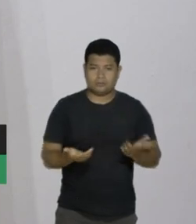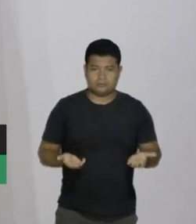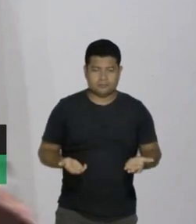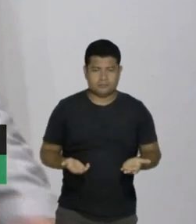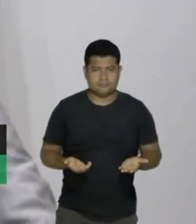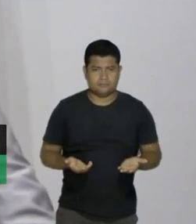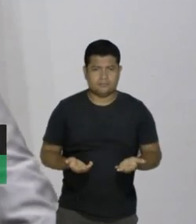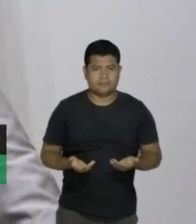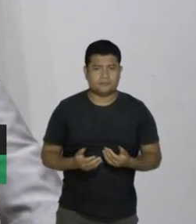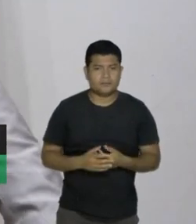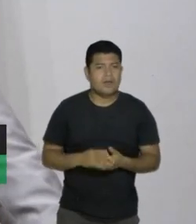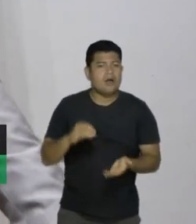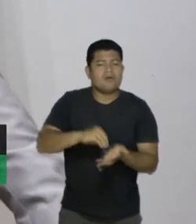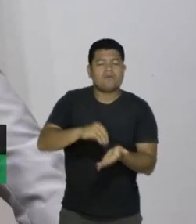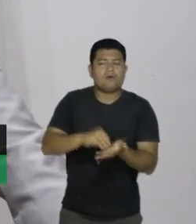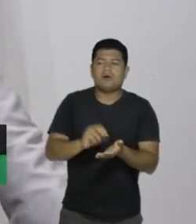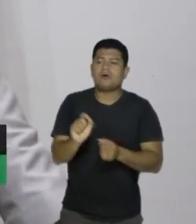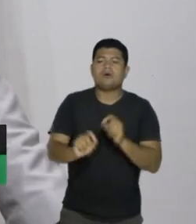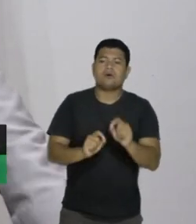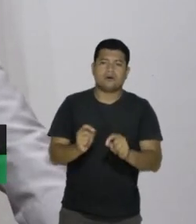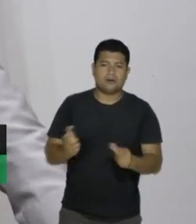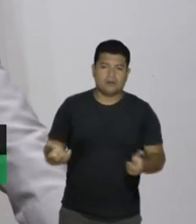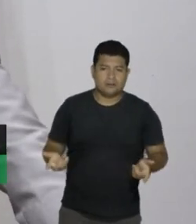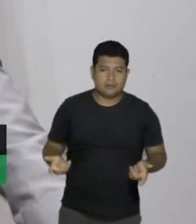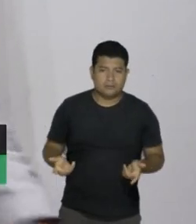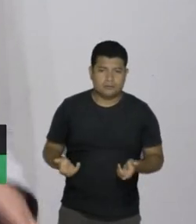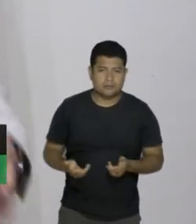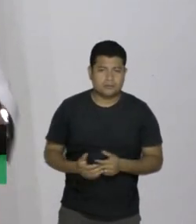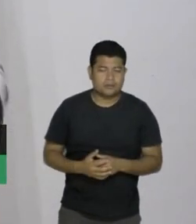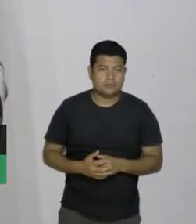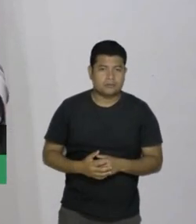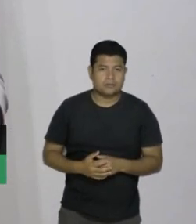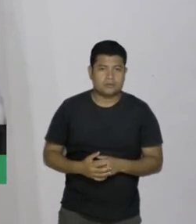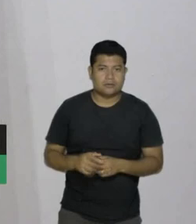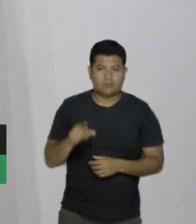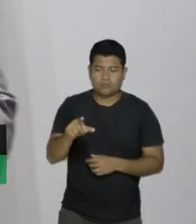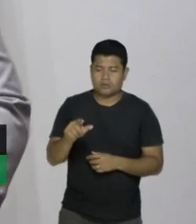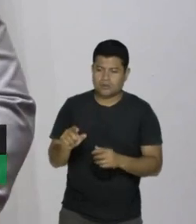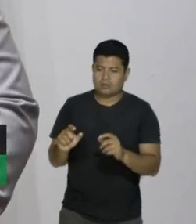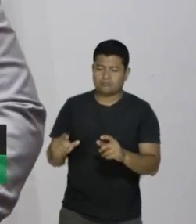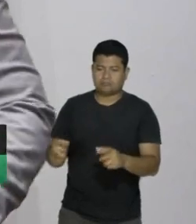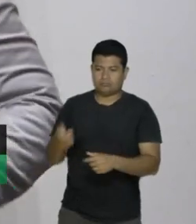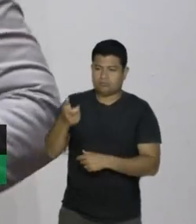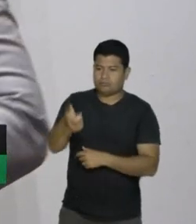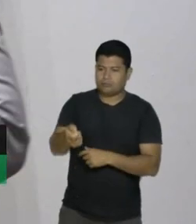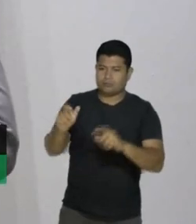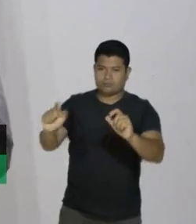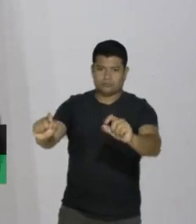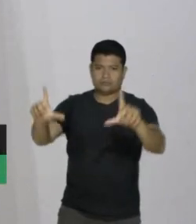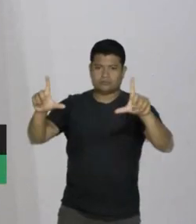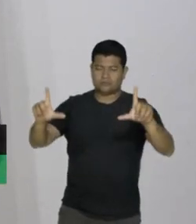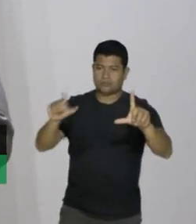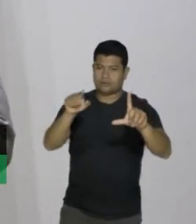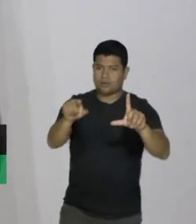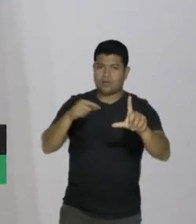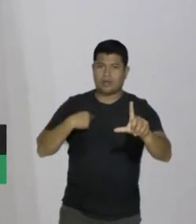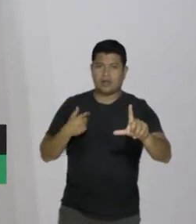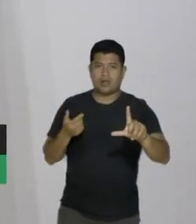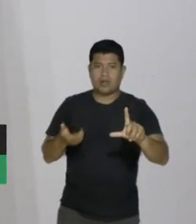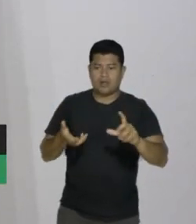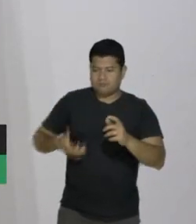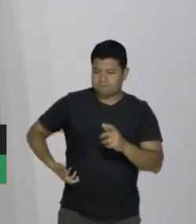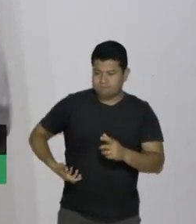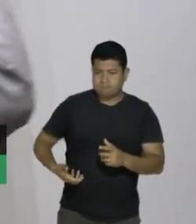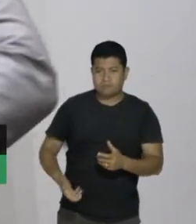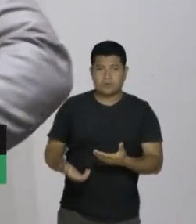O que que tá faltando acontecer você ligar a televisão tem um sujeito com a bolsa escrotal para fora do